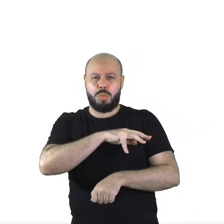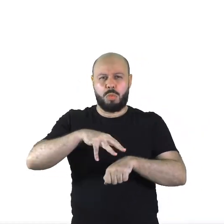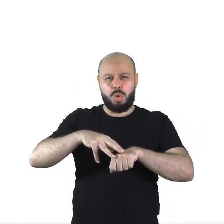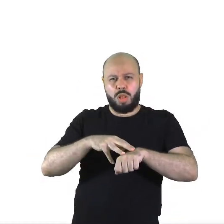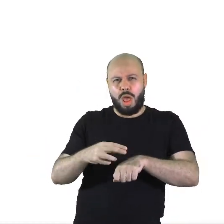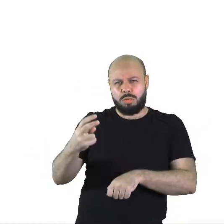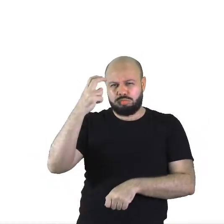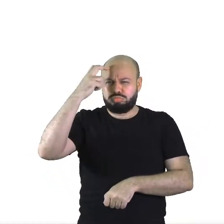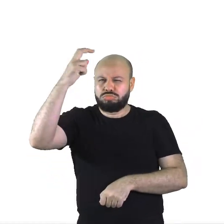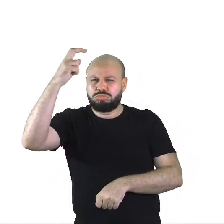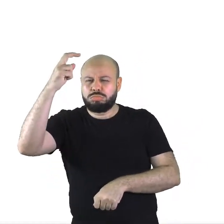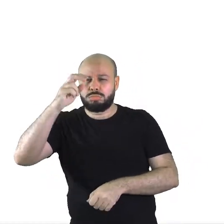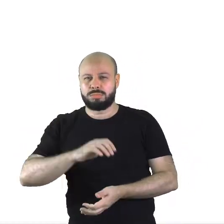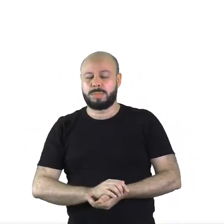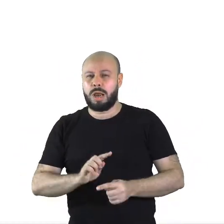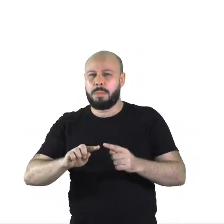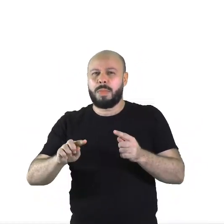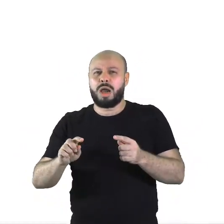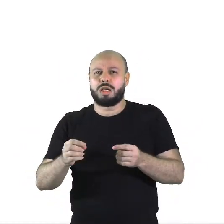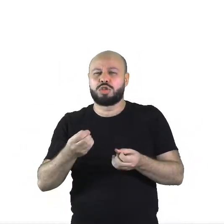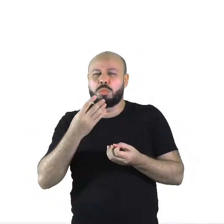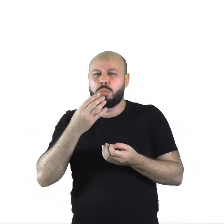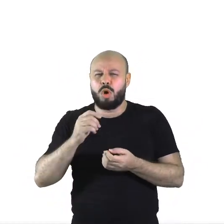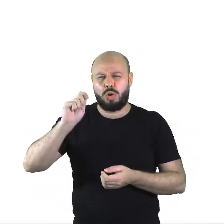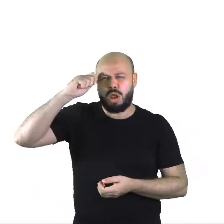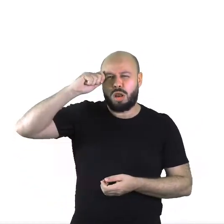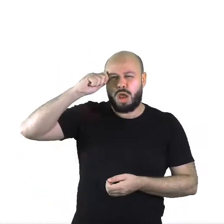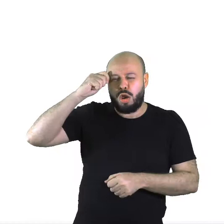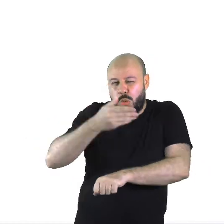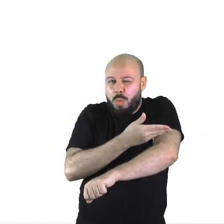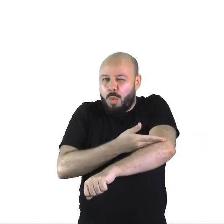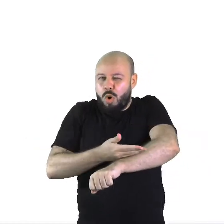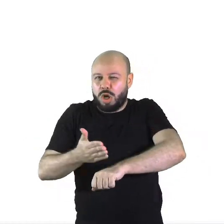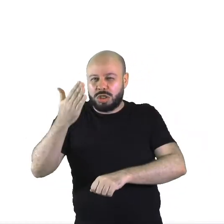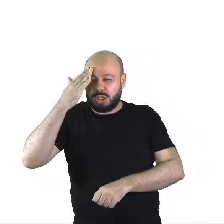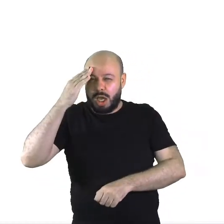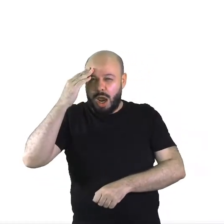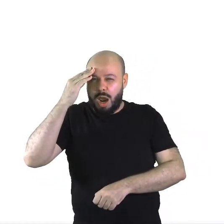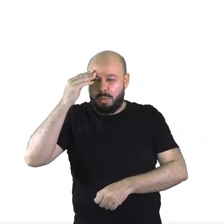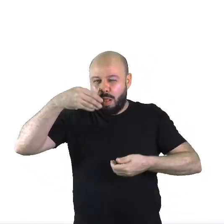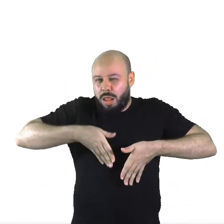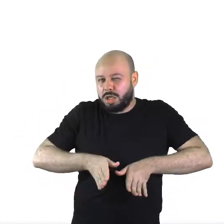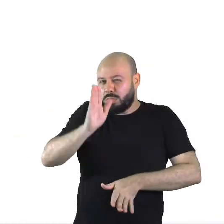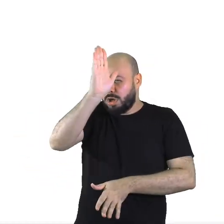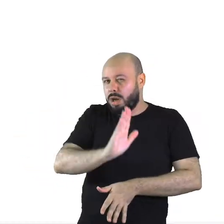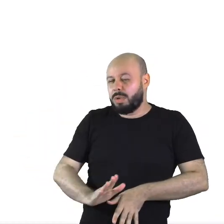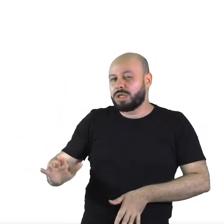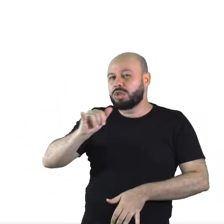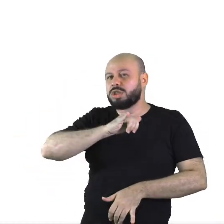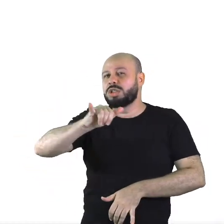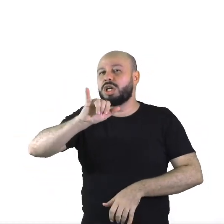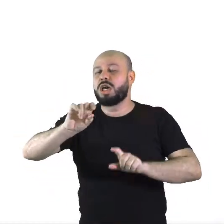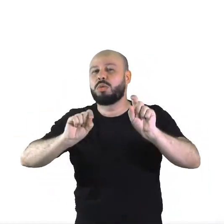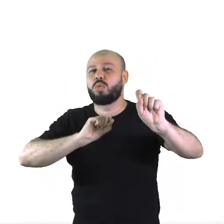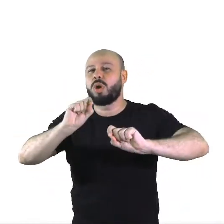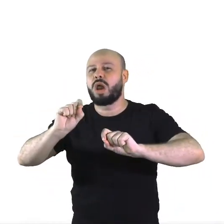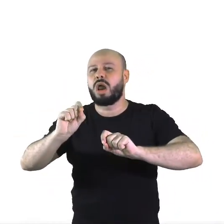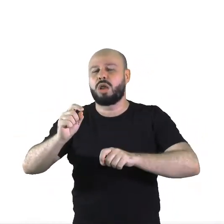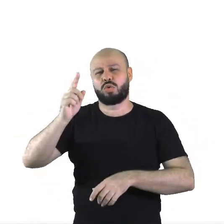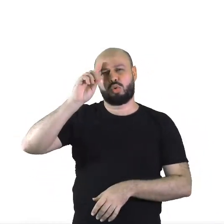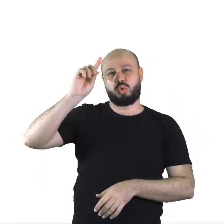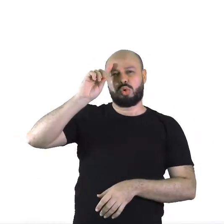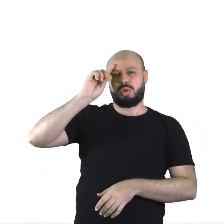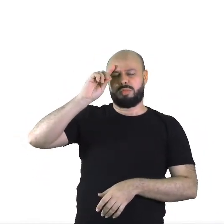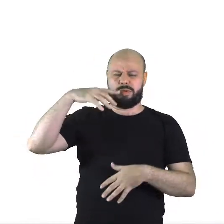sabido. Mas o bom negro e o bom branco da nação brasileira dizem todos os dias: